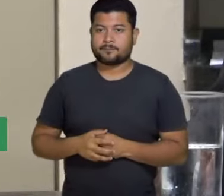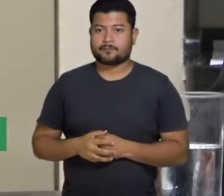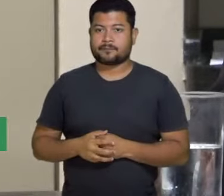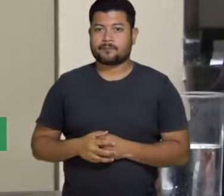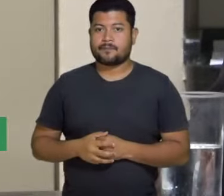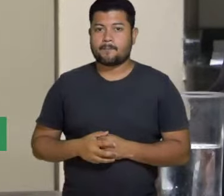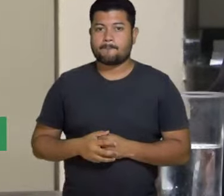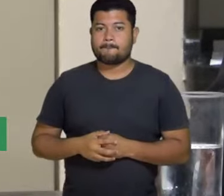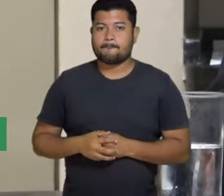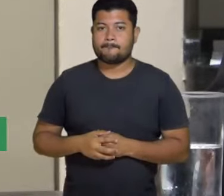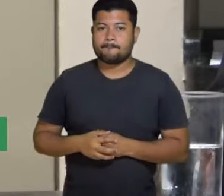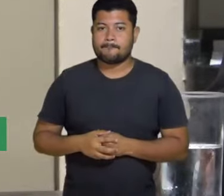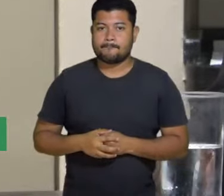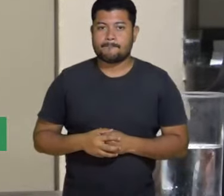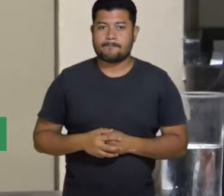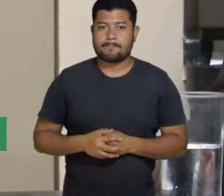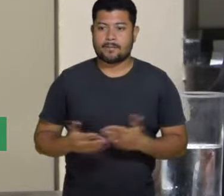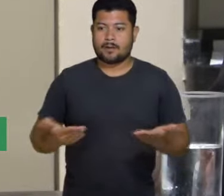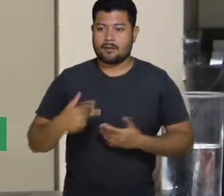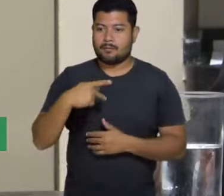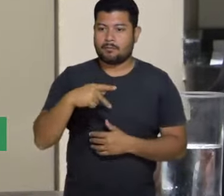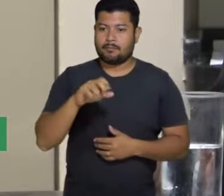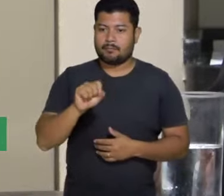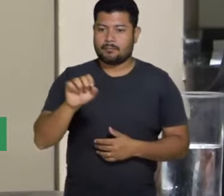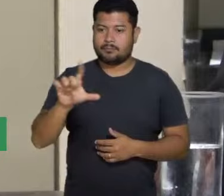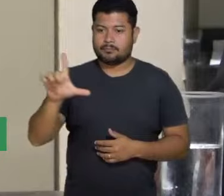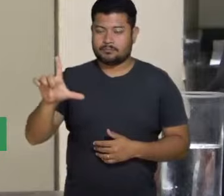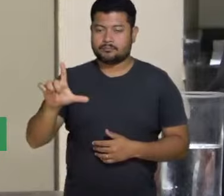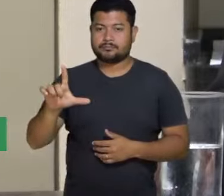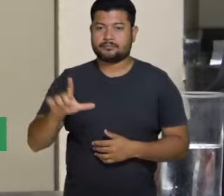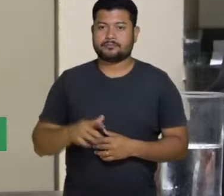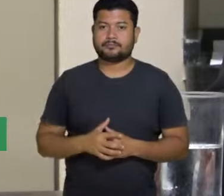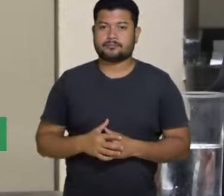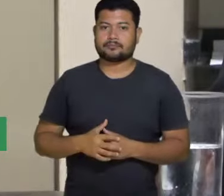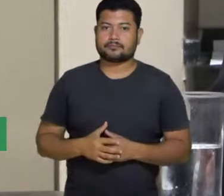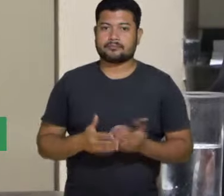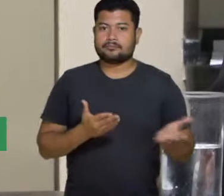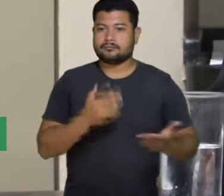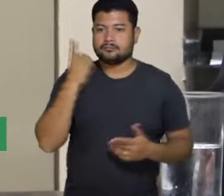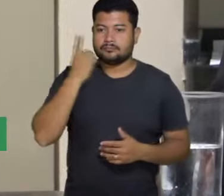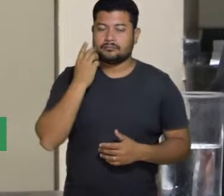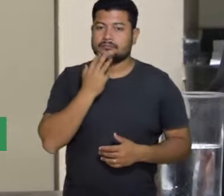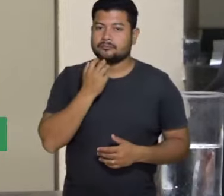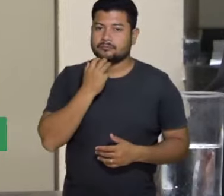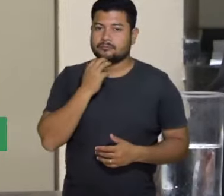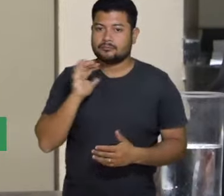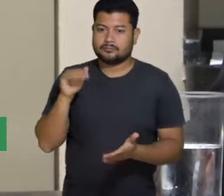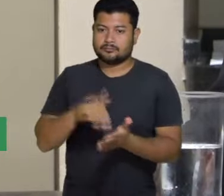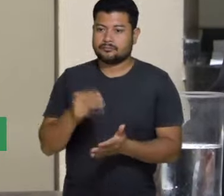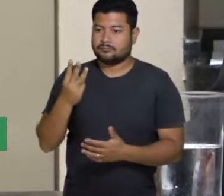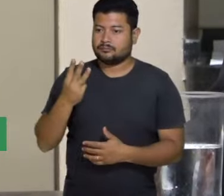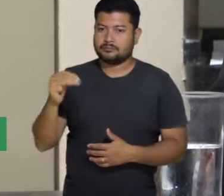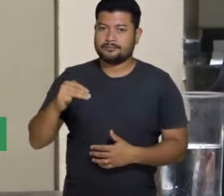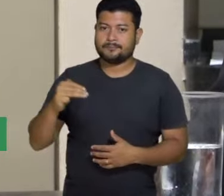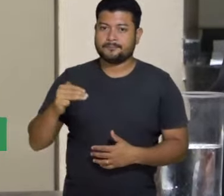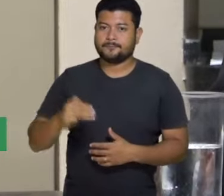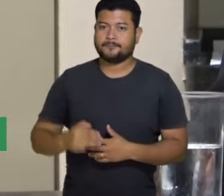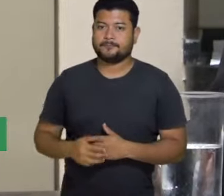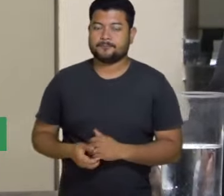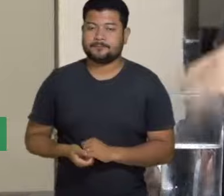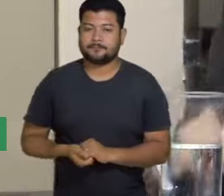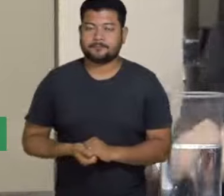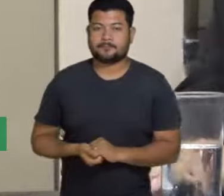manifestar. Partido PSOL. Com a palavra, o deputado Marquito, pelo prazo de até 3 minutos. Muito obrigado,